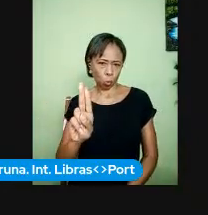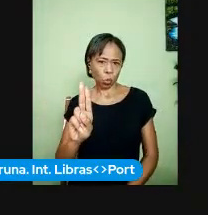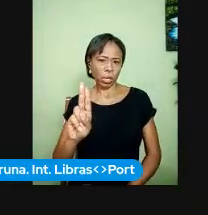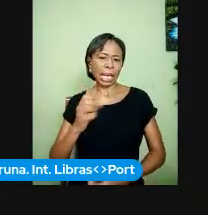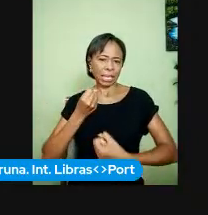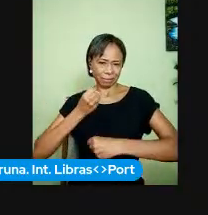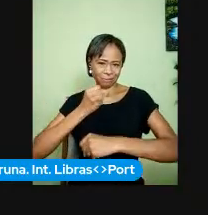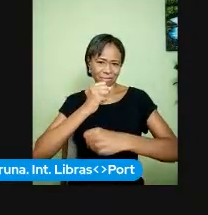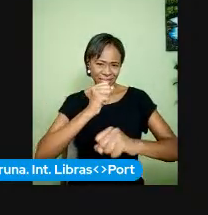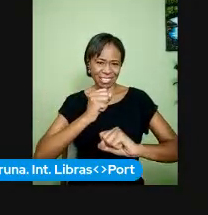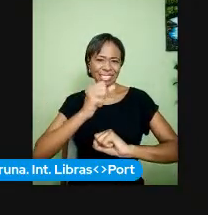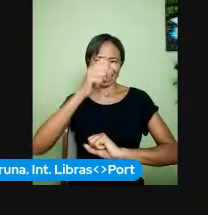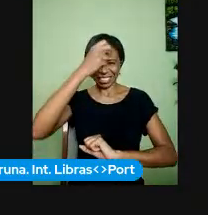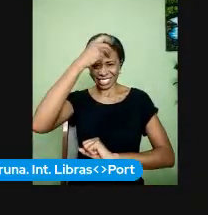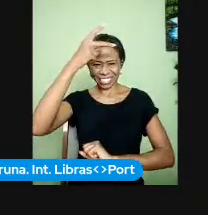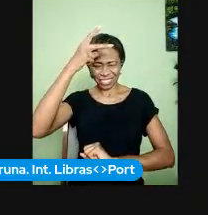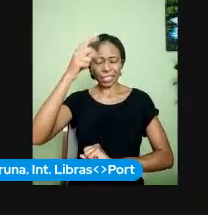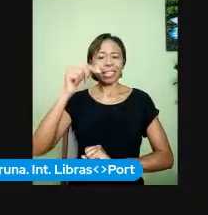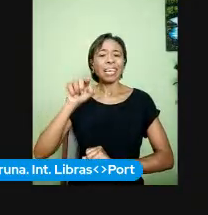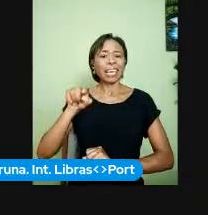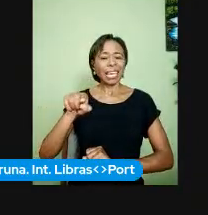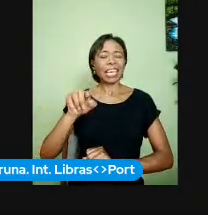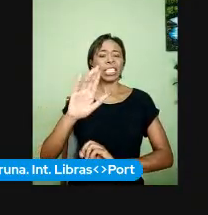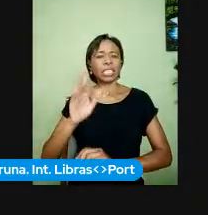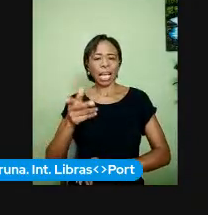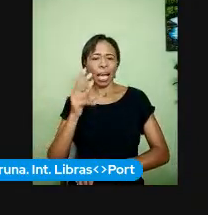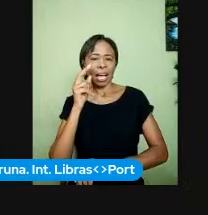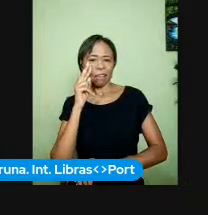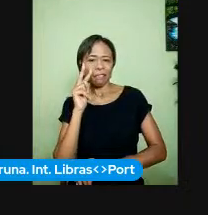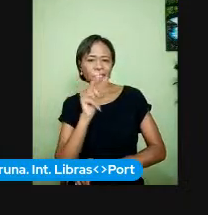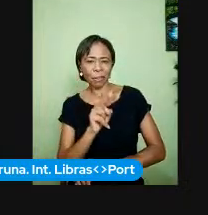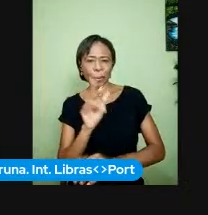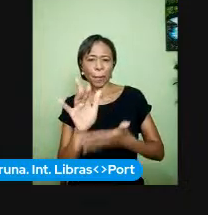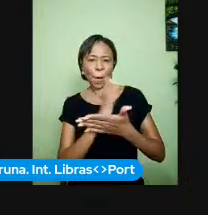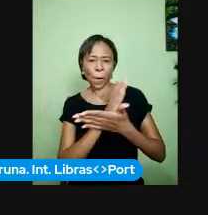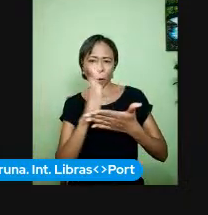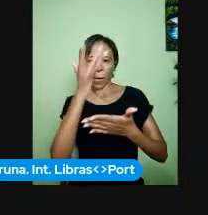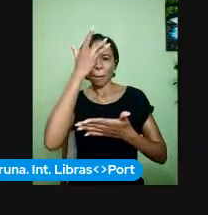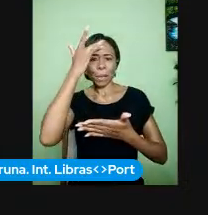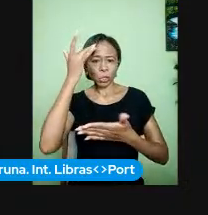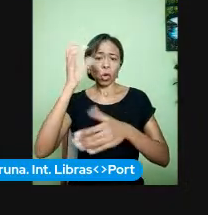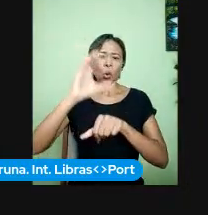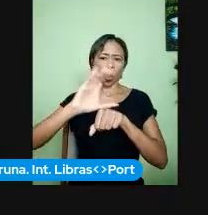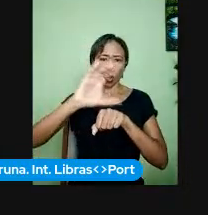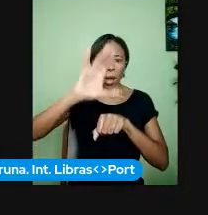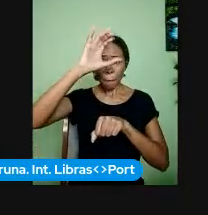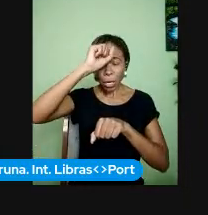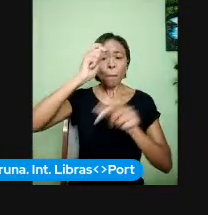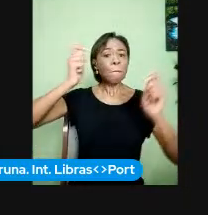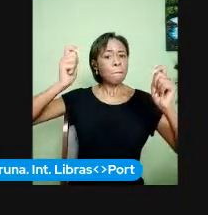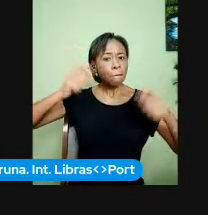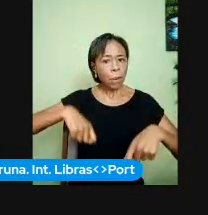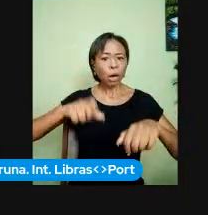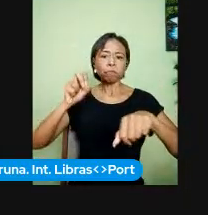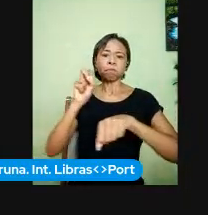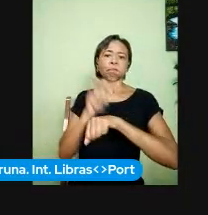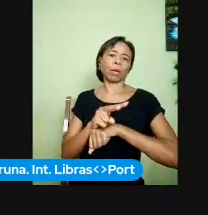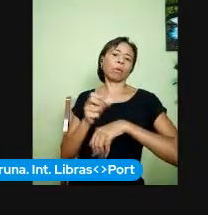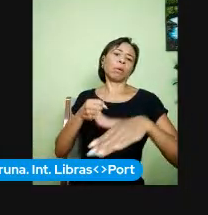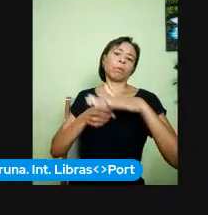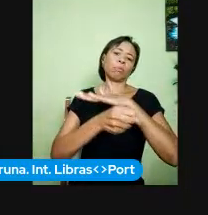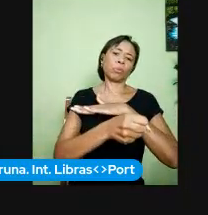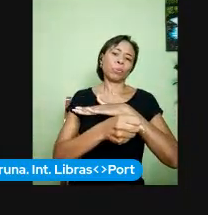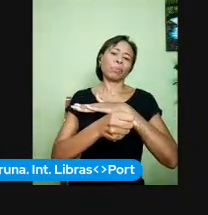Já identificou alguns usuários do programa que têm capacidade de trabalhar e as empreiteiras que prestam serviço já